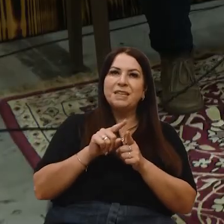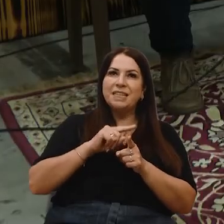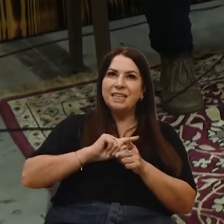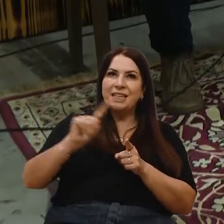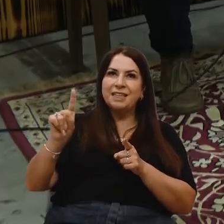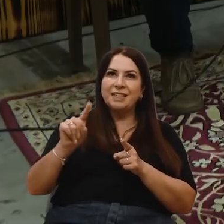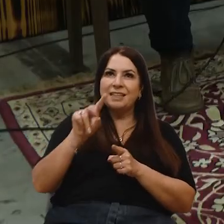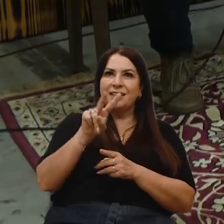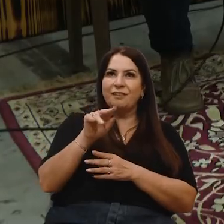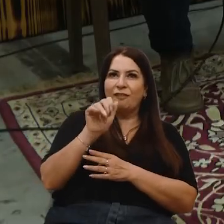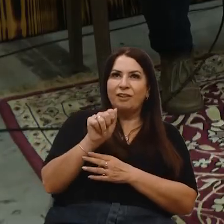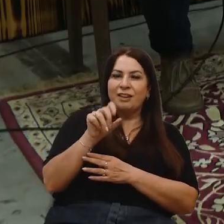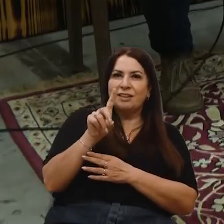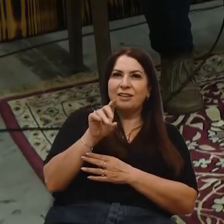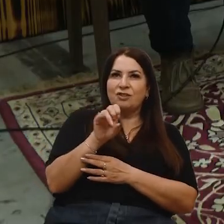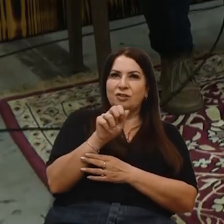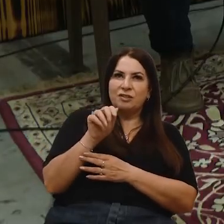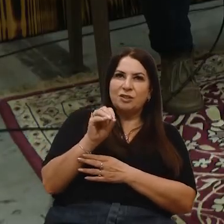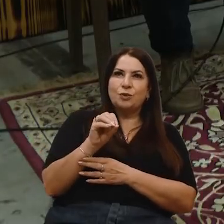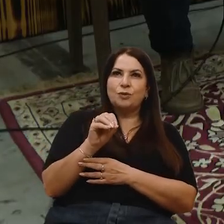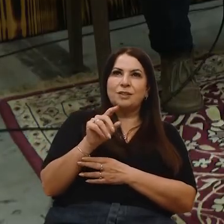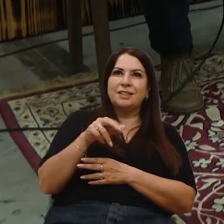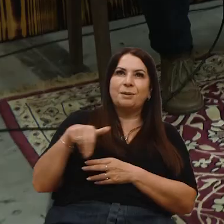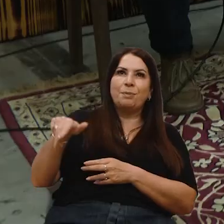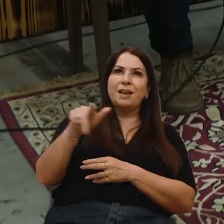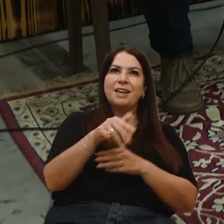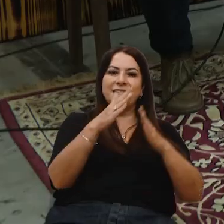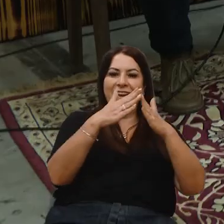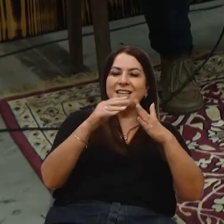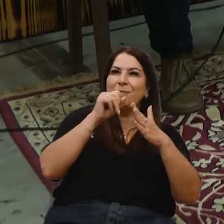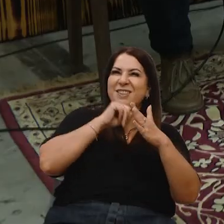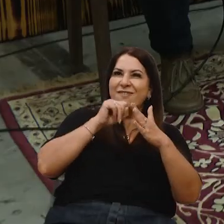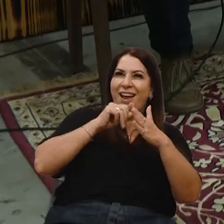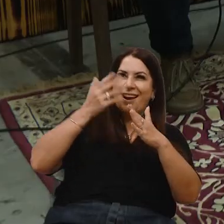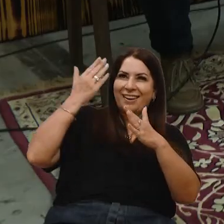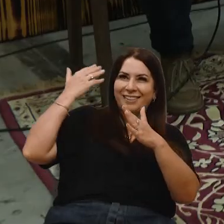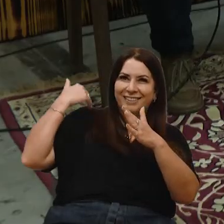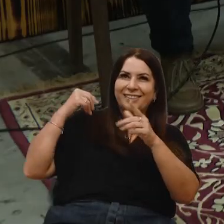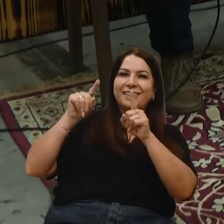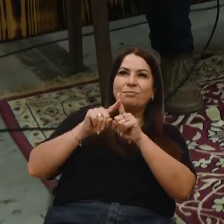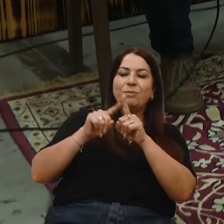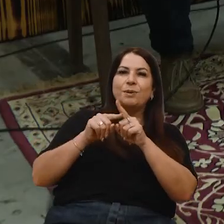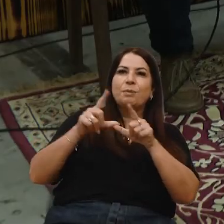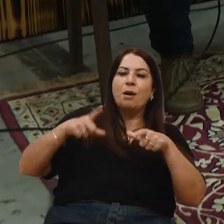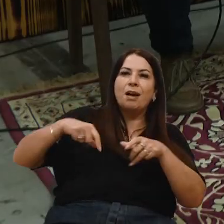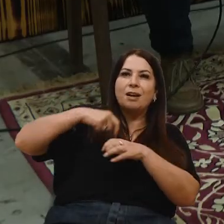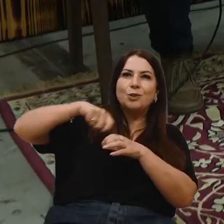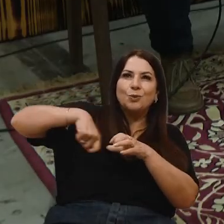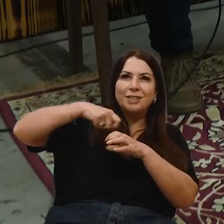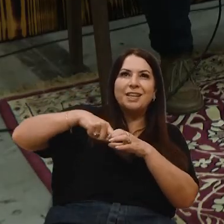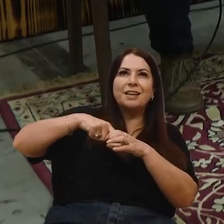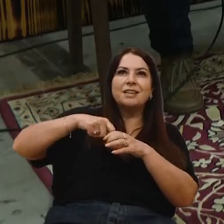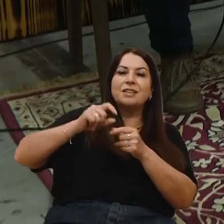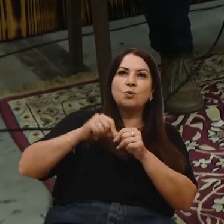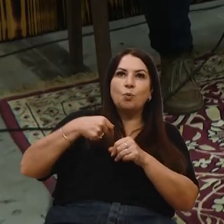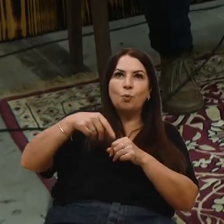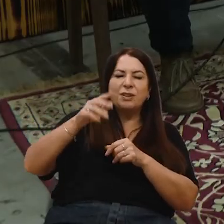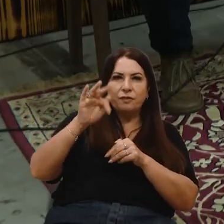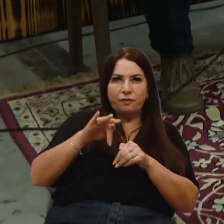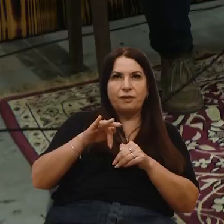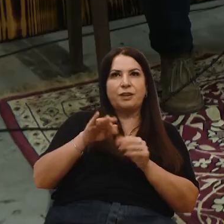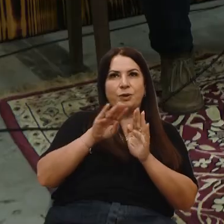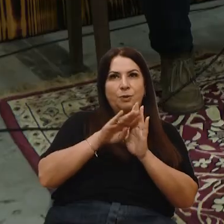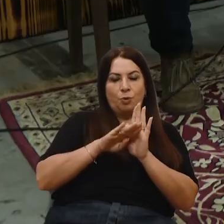que tem ido à Vila dos Distritos, que tem circulado as réplicas, sobretudo para a parte de culinária. Nessa reta final